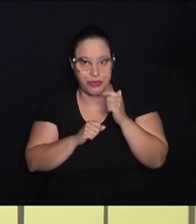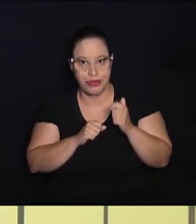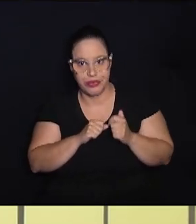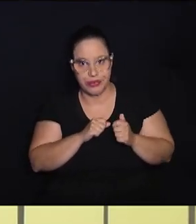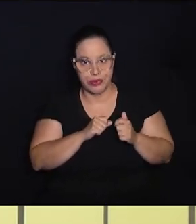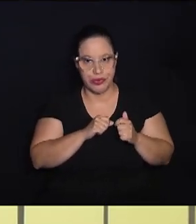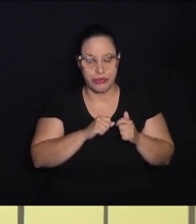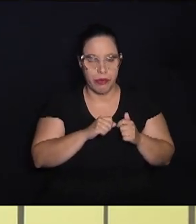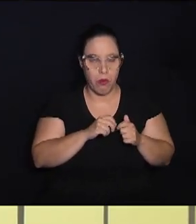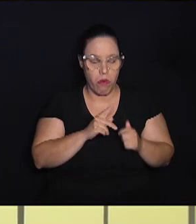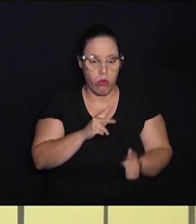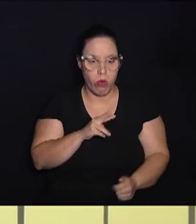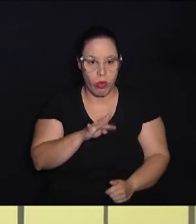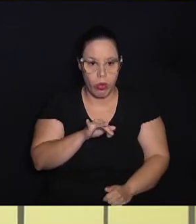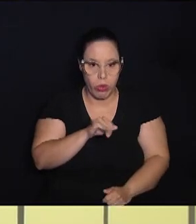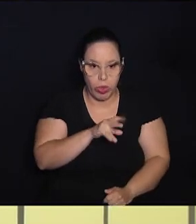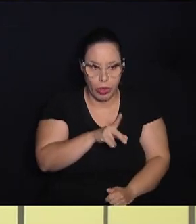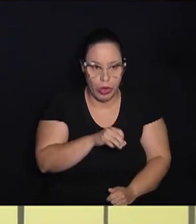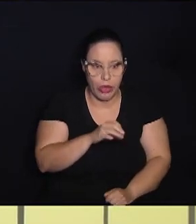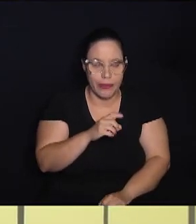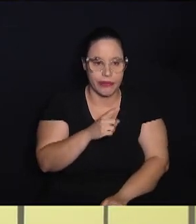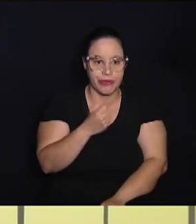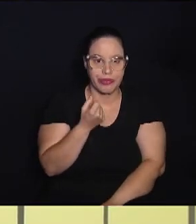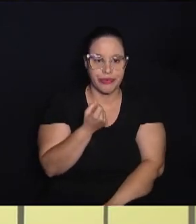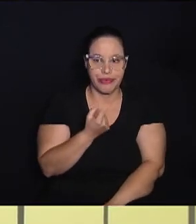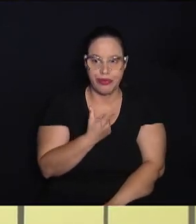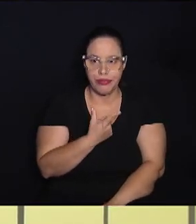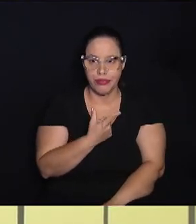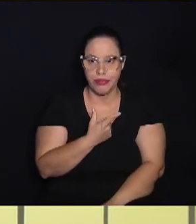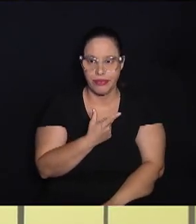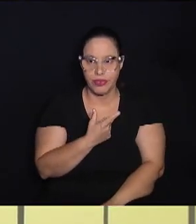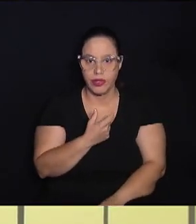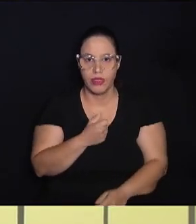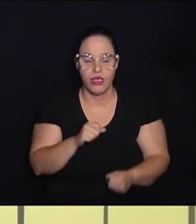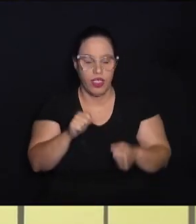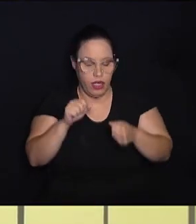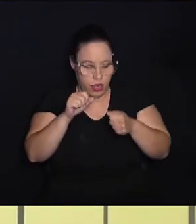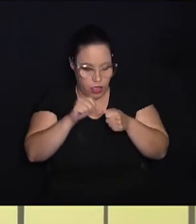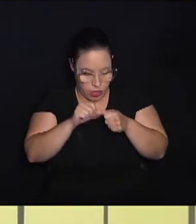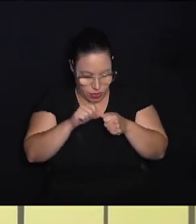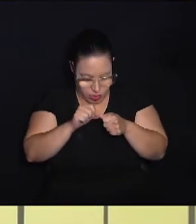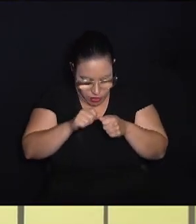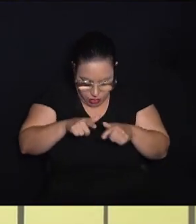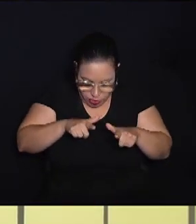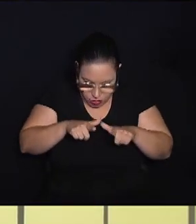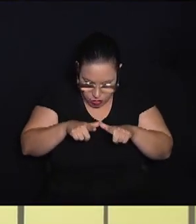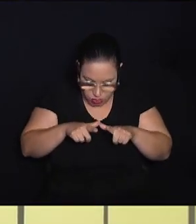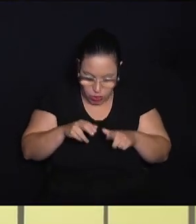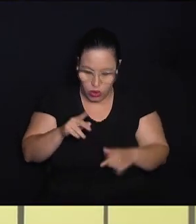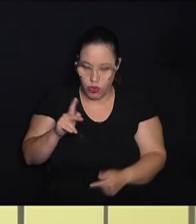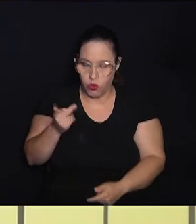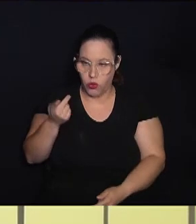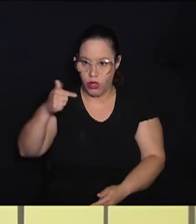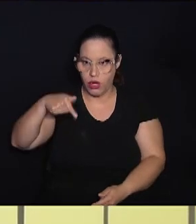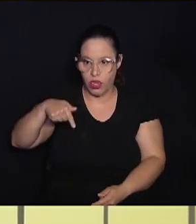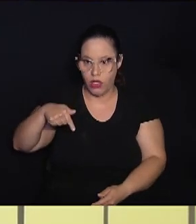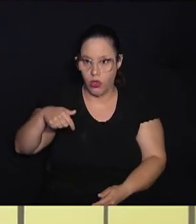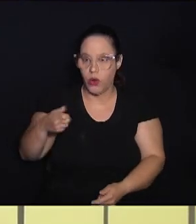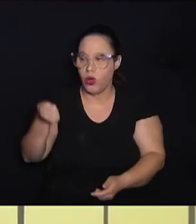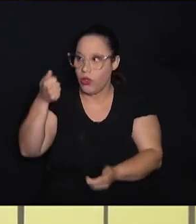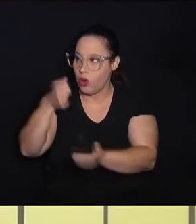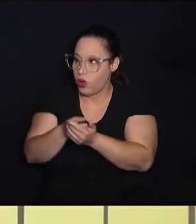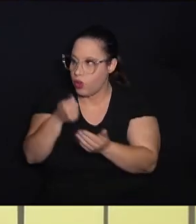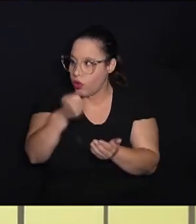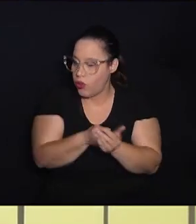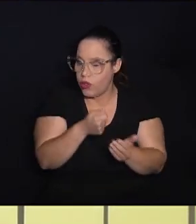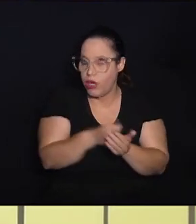publicação independente Mas acontece que para você produzir um quadrinho eh contratar ilustradores né como como